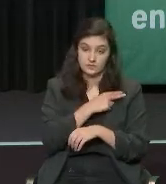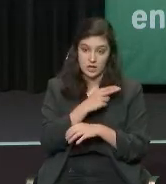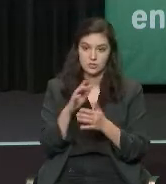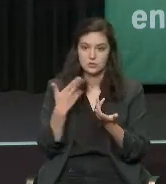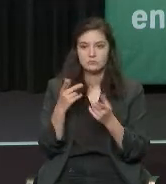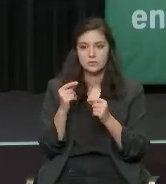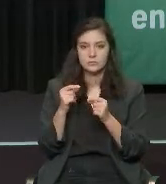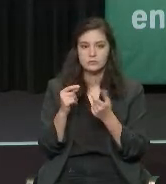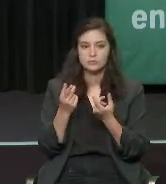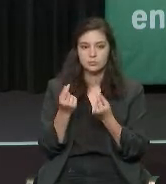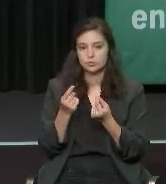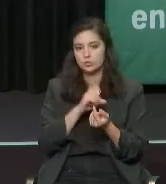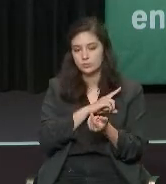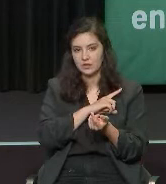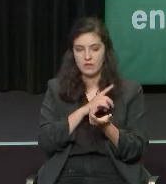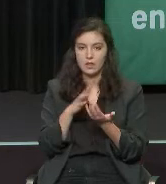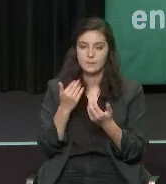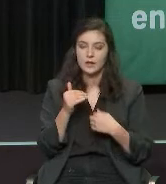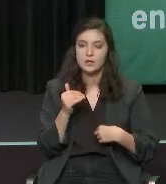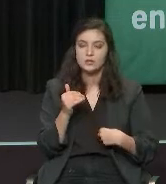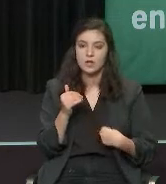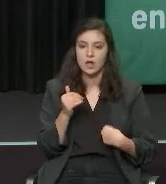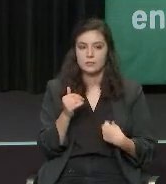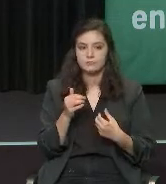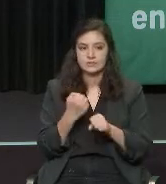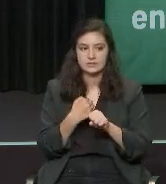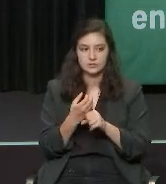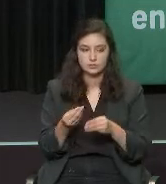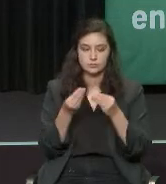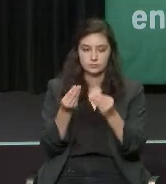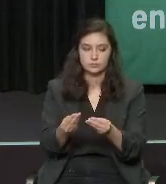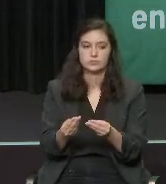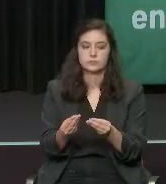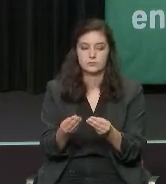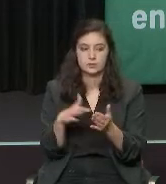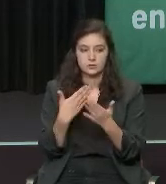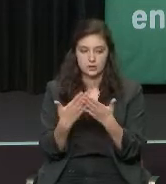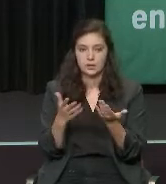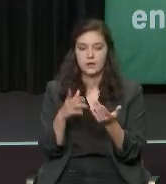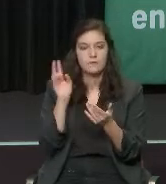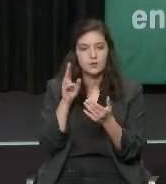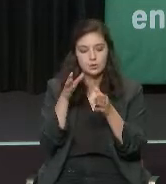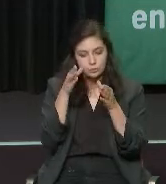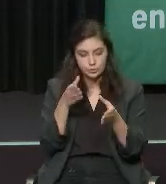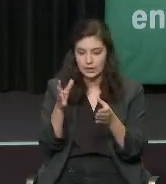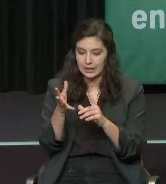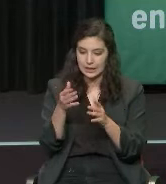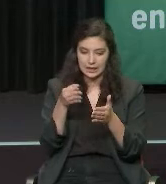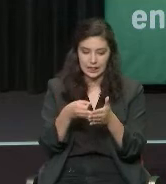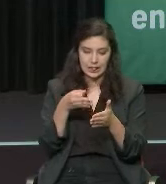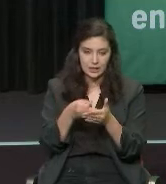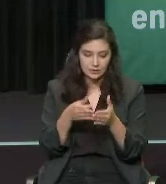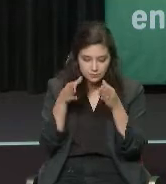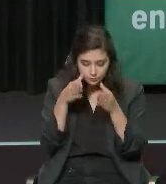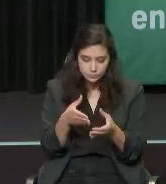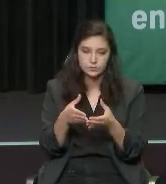por capital privado, mas essencialmente é um prestador de serviços, tem que estar cada vez mais a acrescentar valor e focado no cliente, mas aqui, para